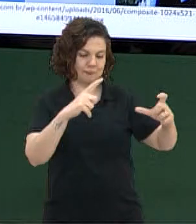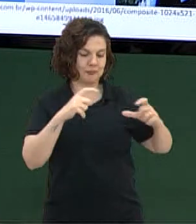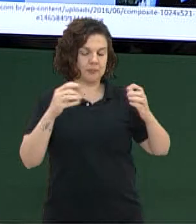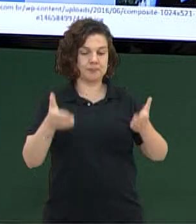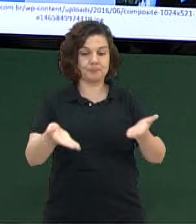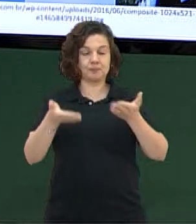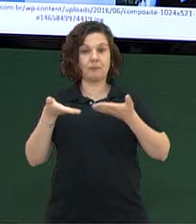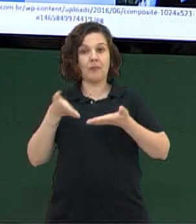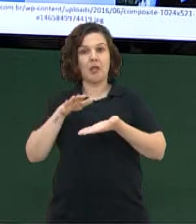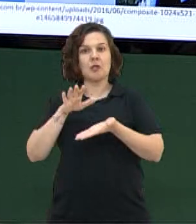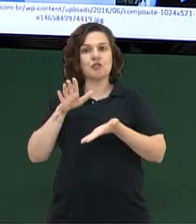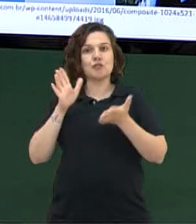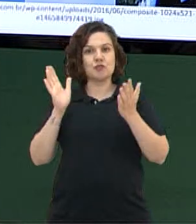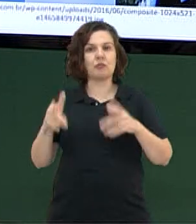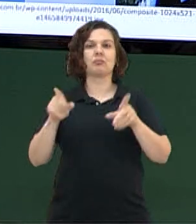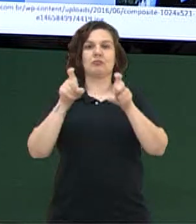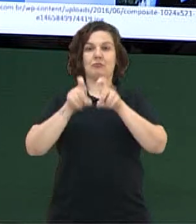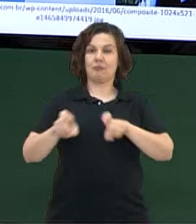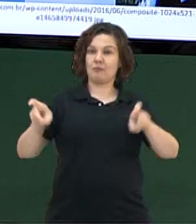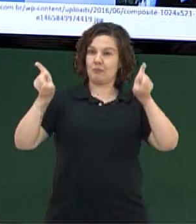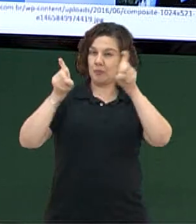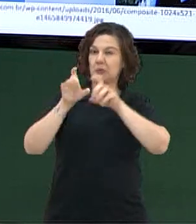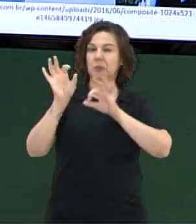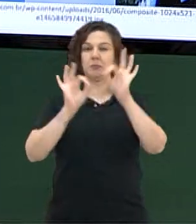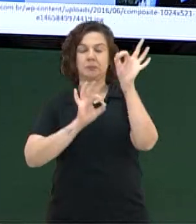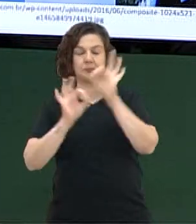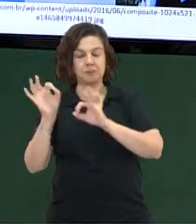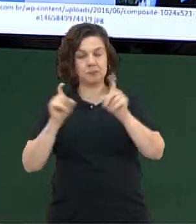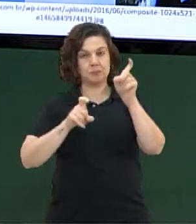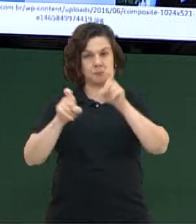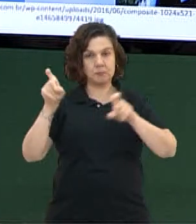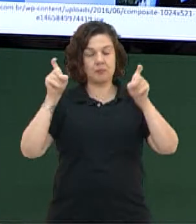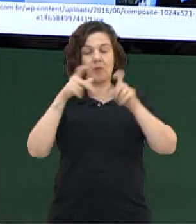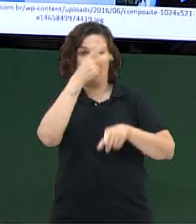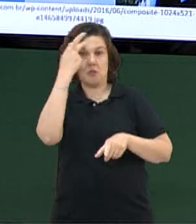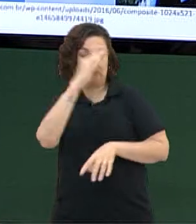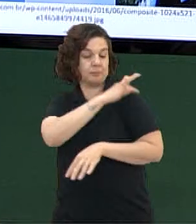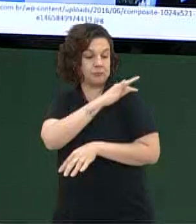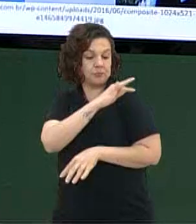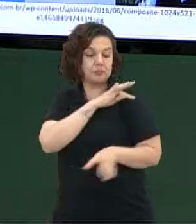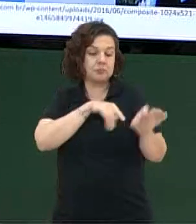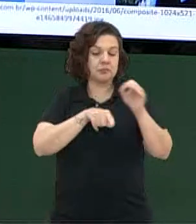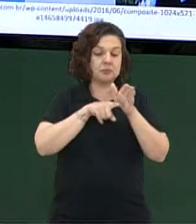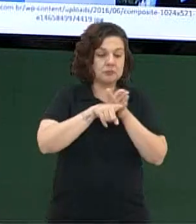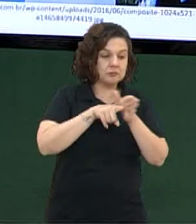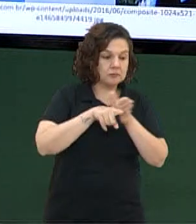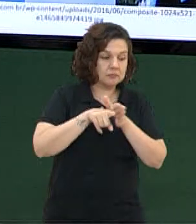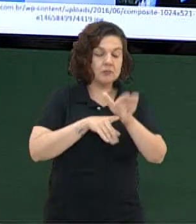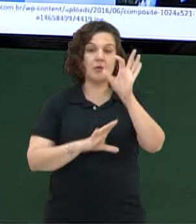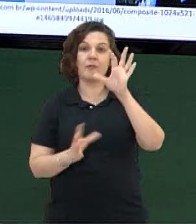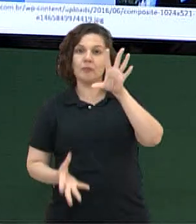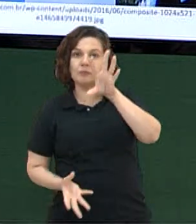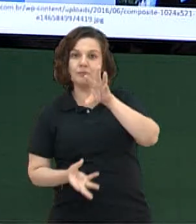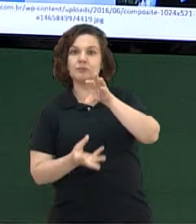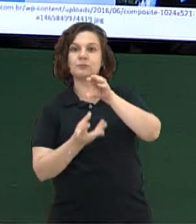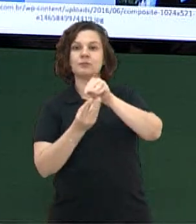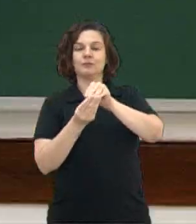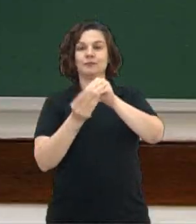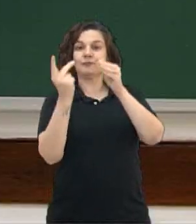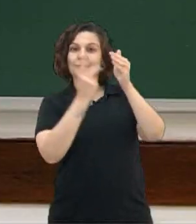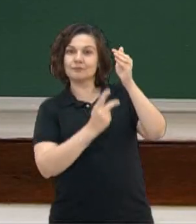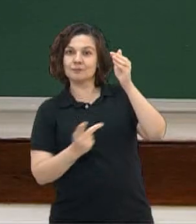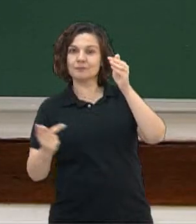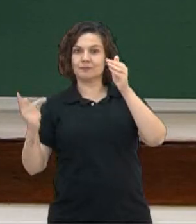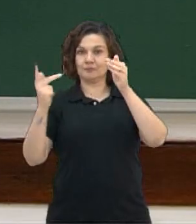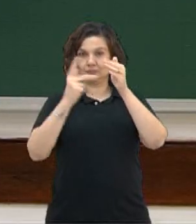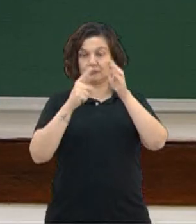são processadas em programas de computador, por meio de técnicos que vão fazer a compilação desses dados.